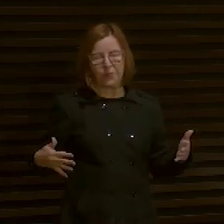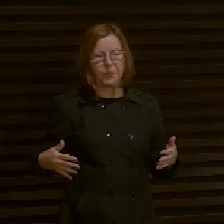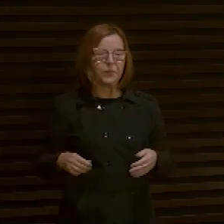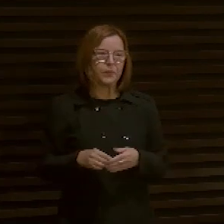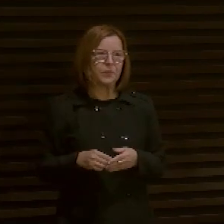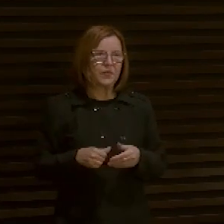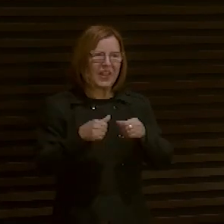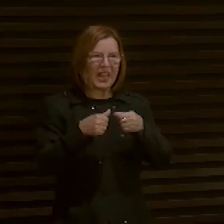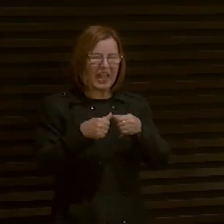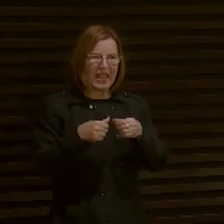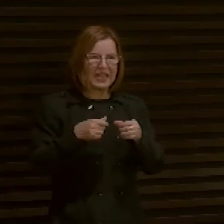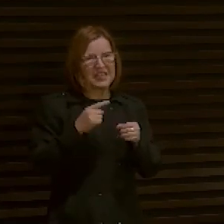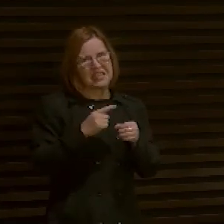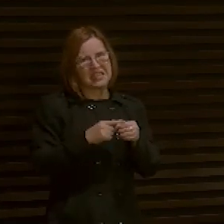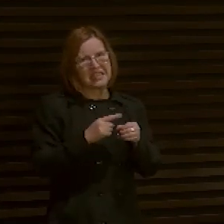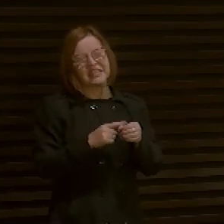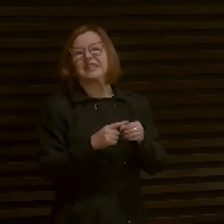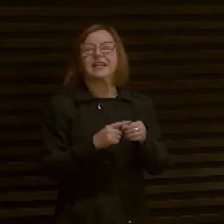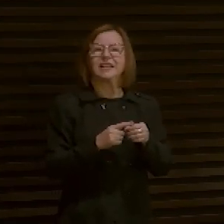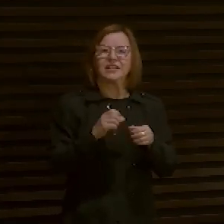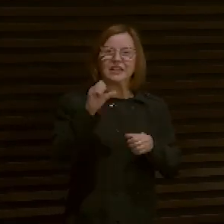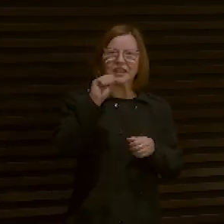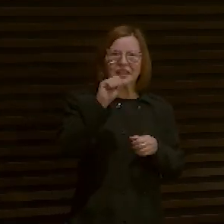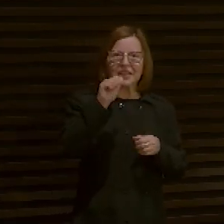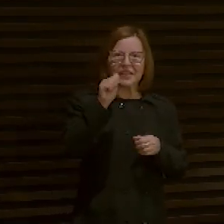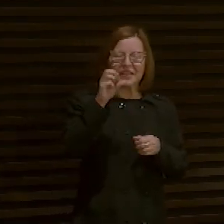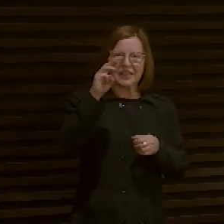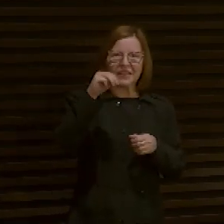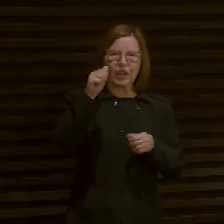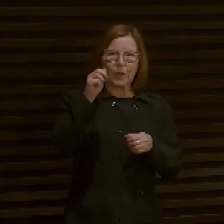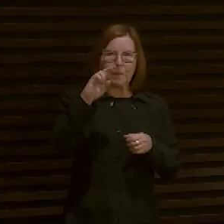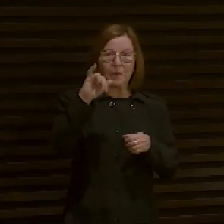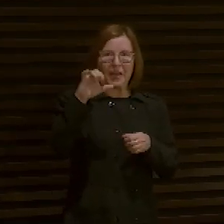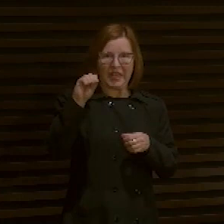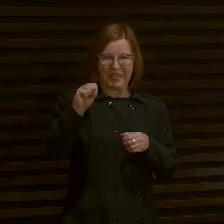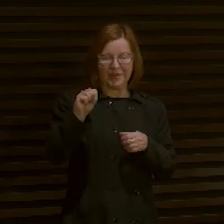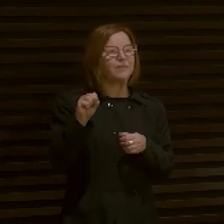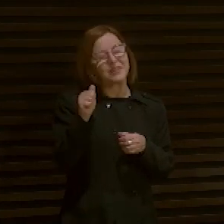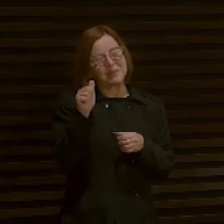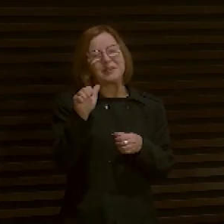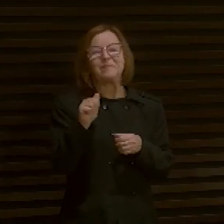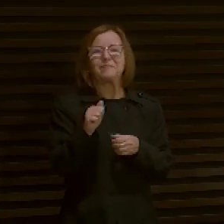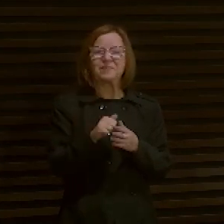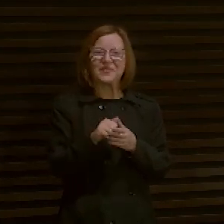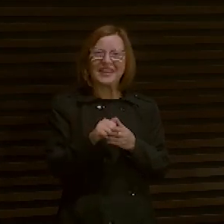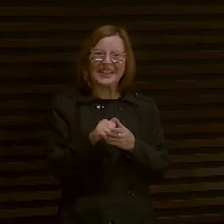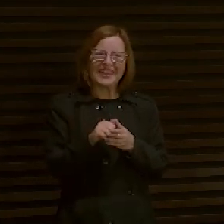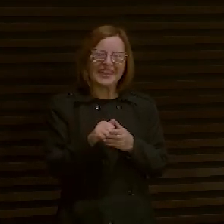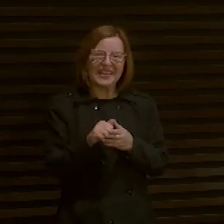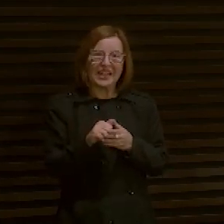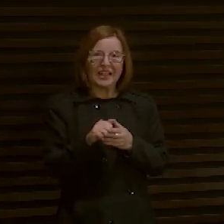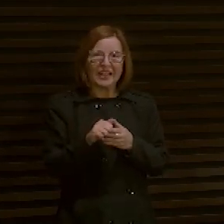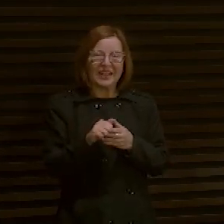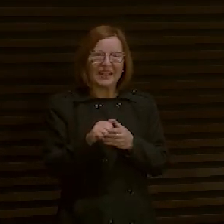alguns dizem Samaria, outros dizem Samaria, então ambas as pronúncias são corretas, mas historicamente é mais adequado